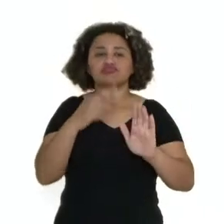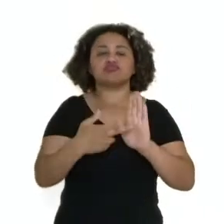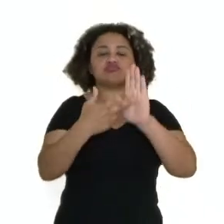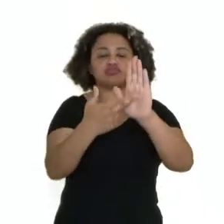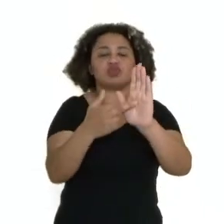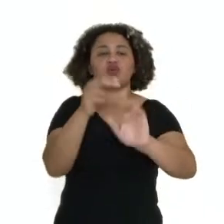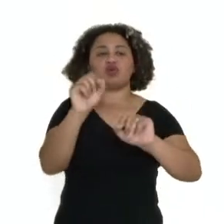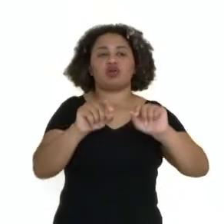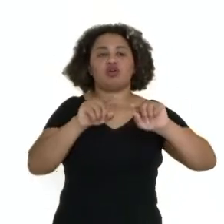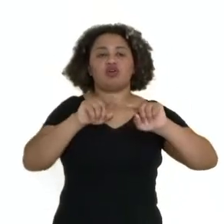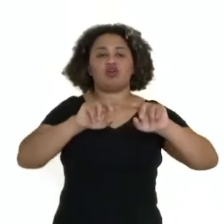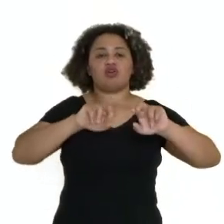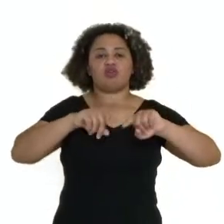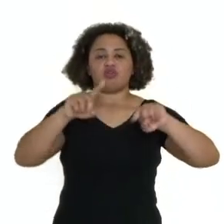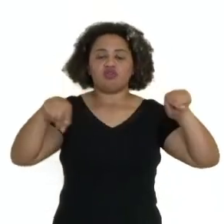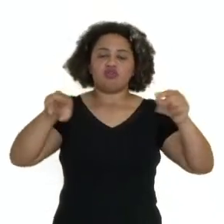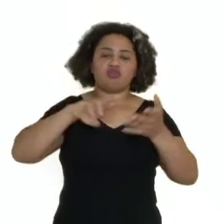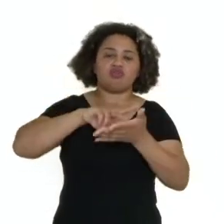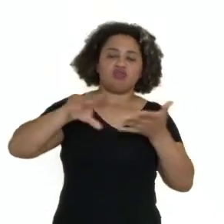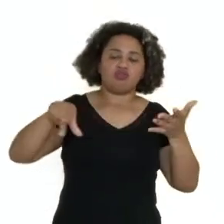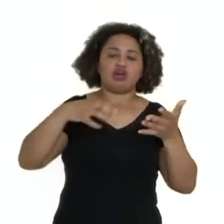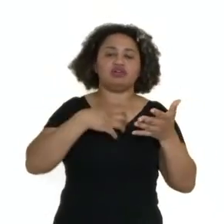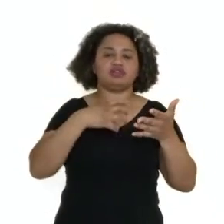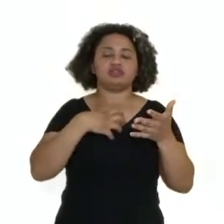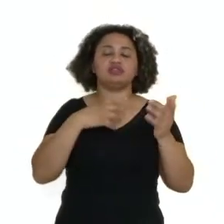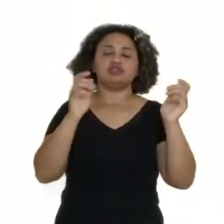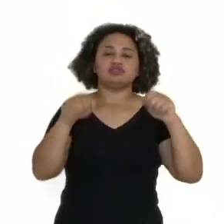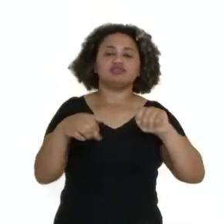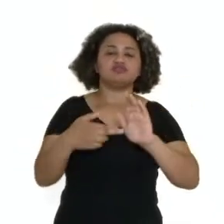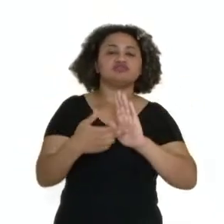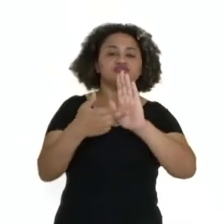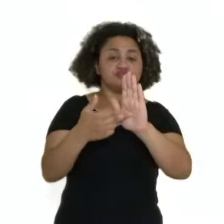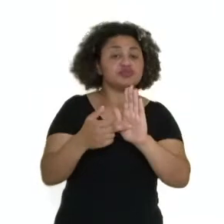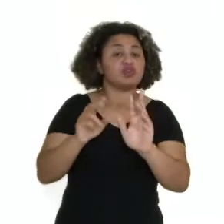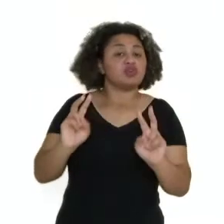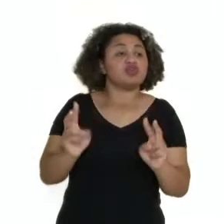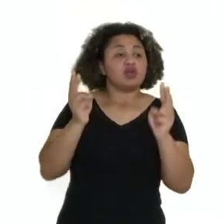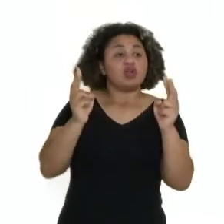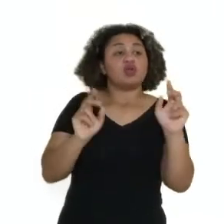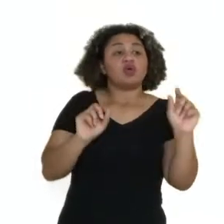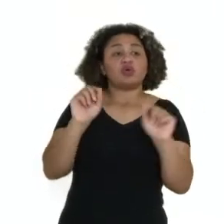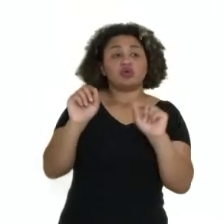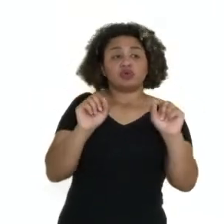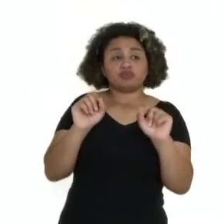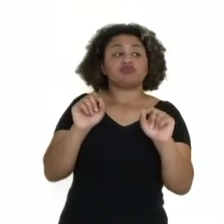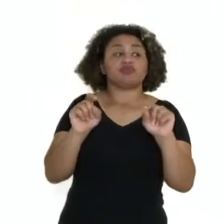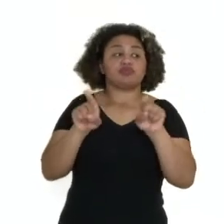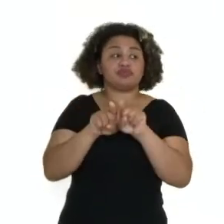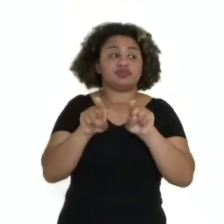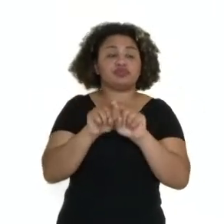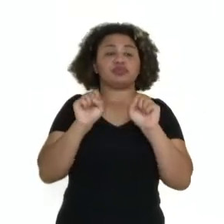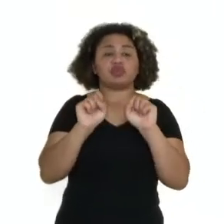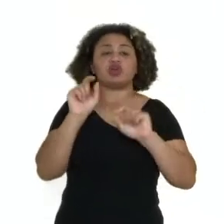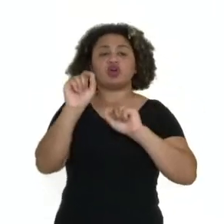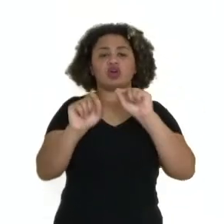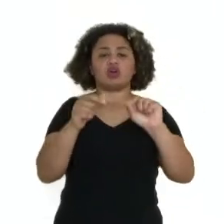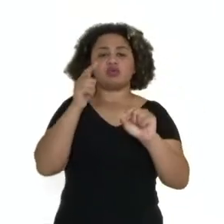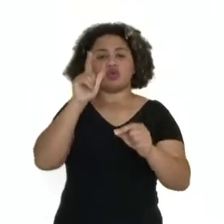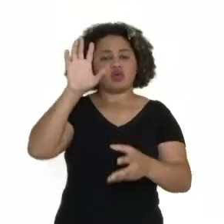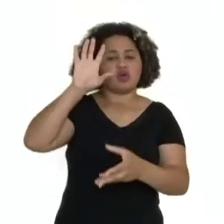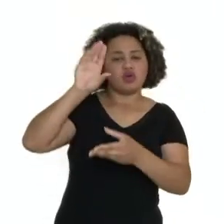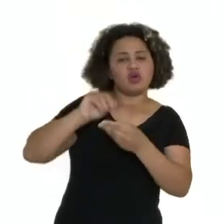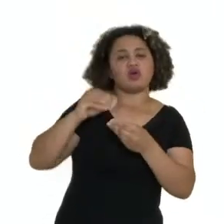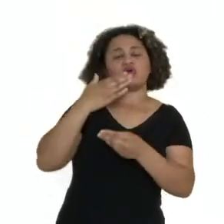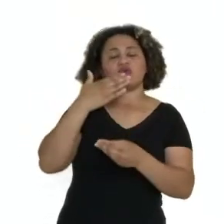representação, sobre as várias maneiras que eu posso representar um determinado valor, nós podemos, para entender melhor